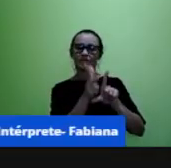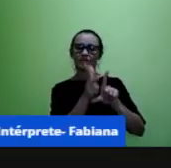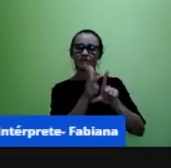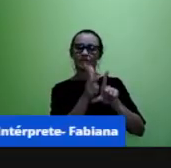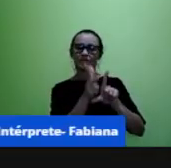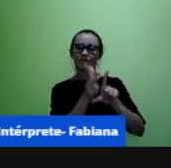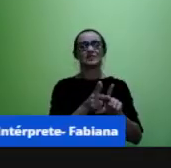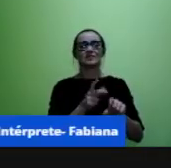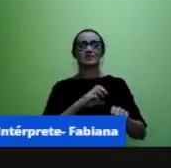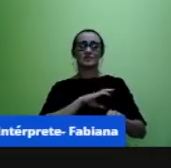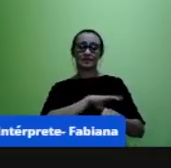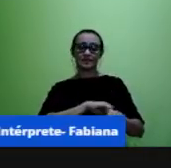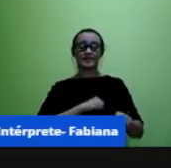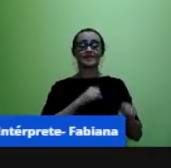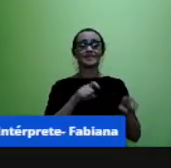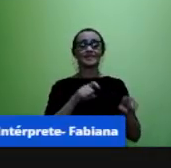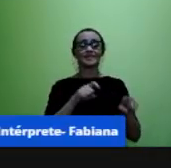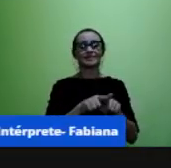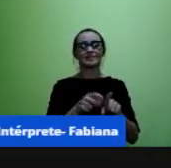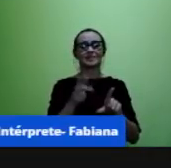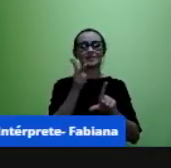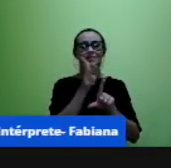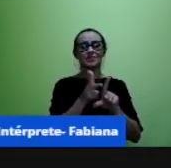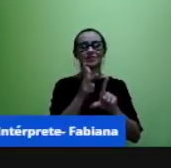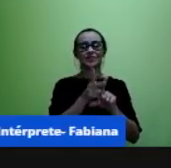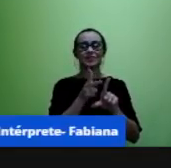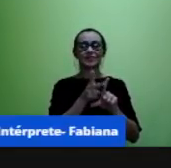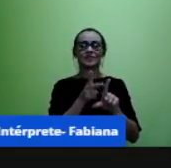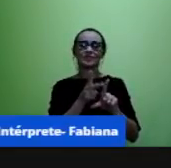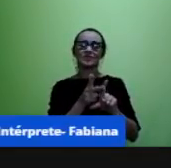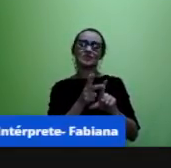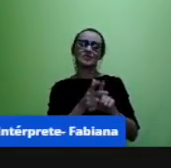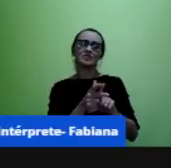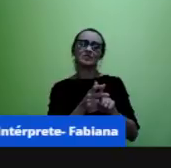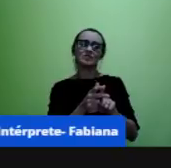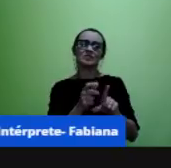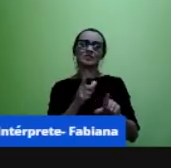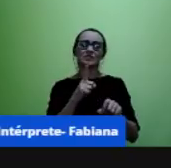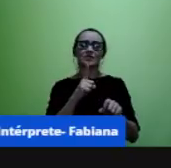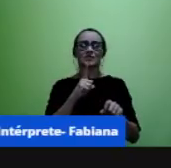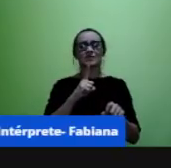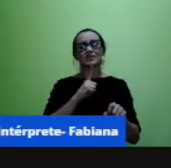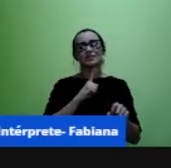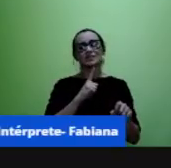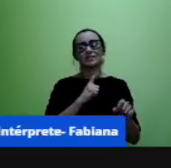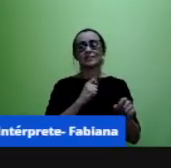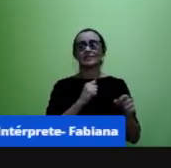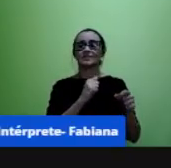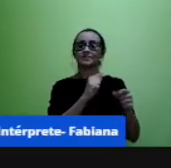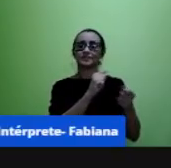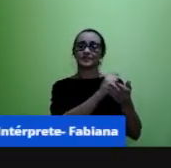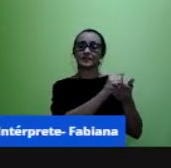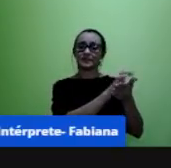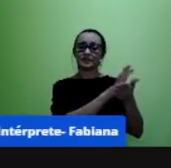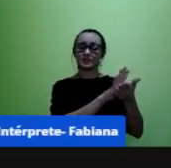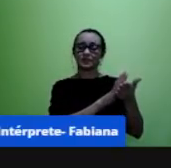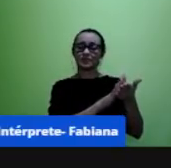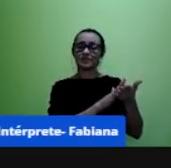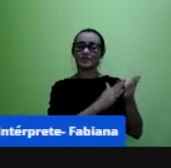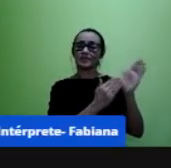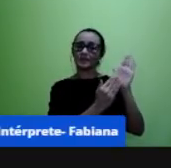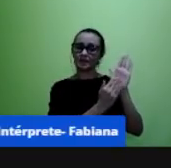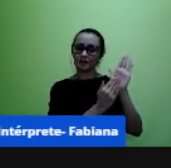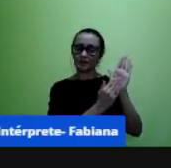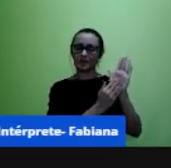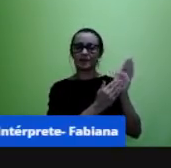gosto bastante de usar os vídeos que ilustram a atividade da apostila. Então eu uso a atividade que vem proposta pelo